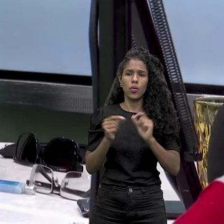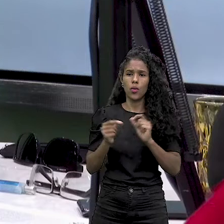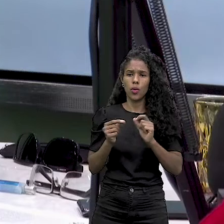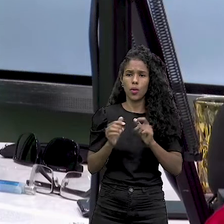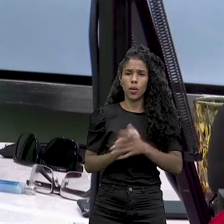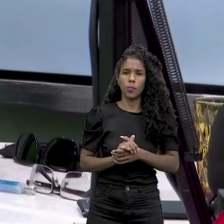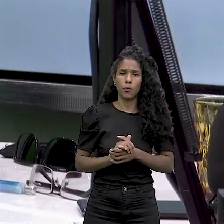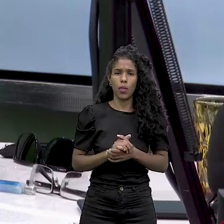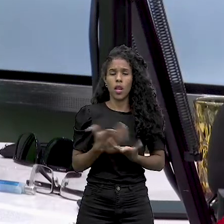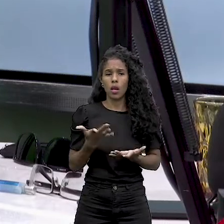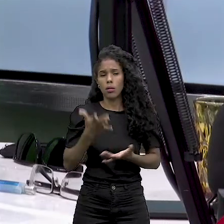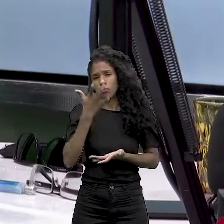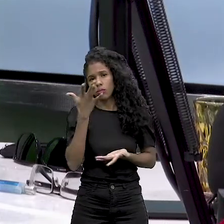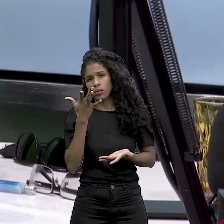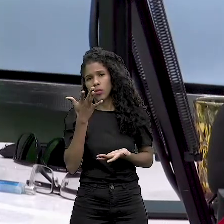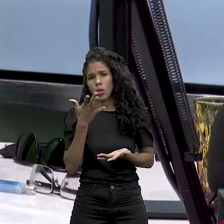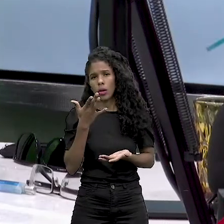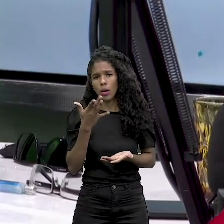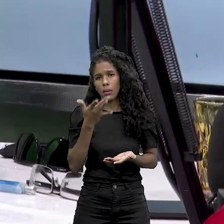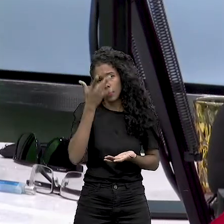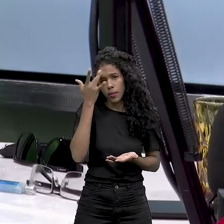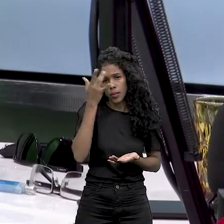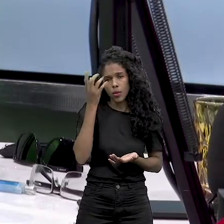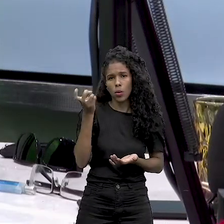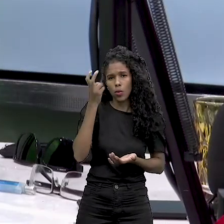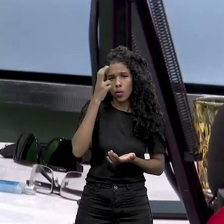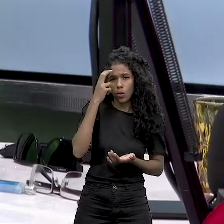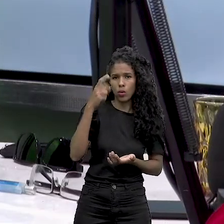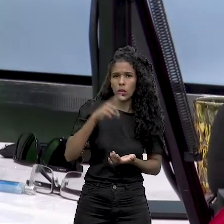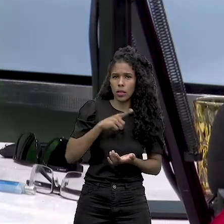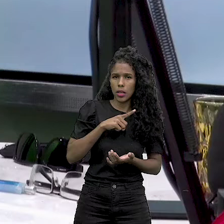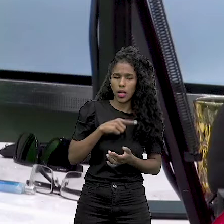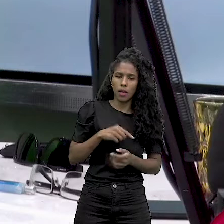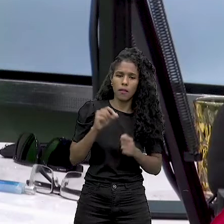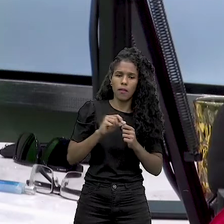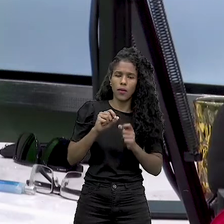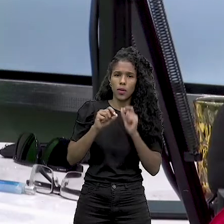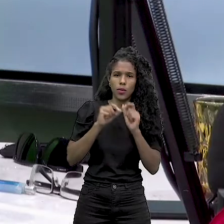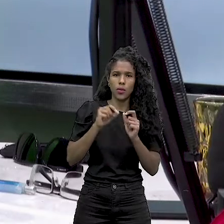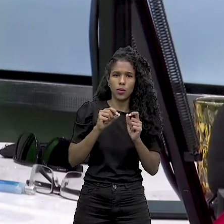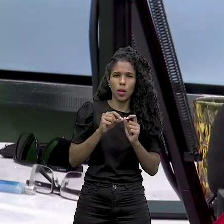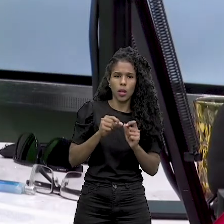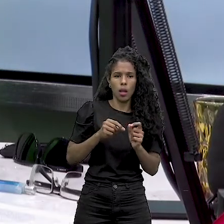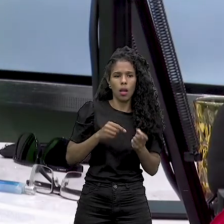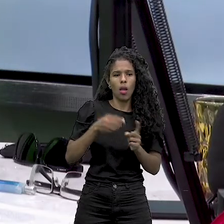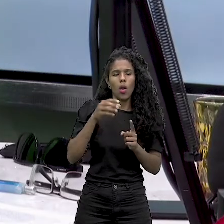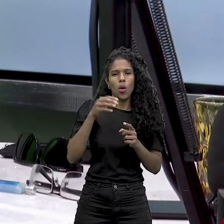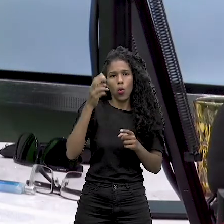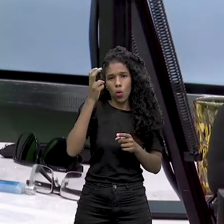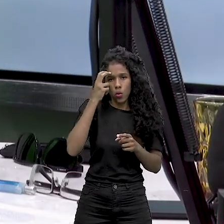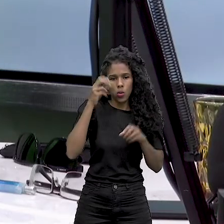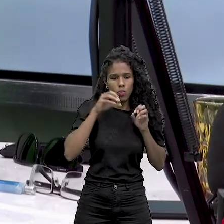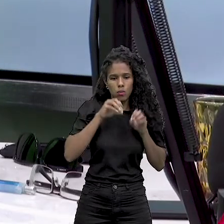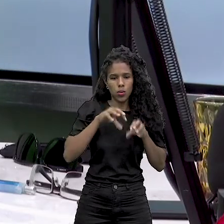disseminada e muda o hábito das outras pessoas. Então, e aí a globalização contribui muito com isso,